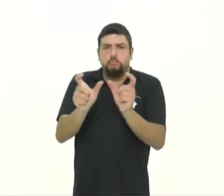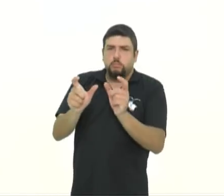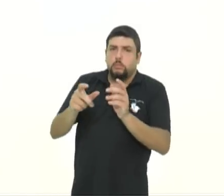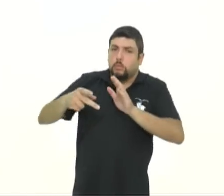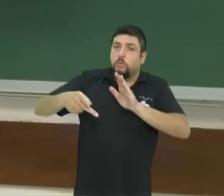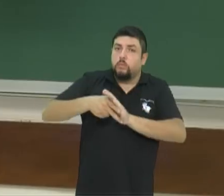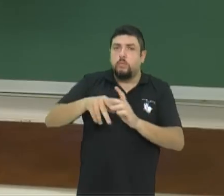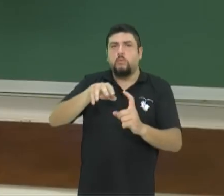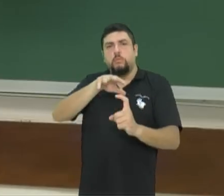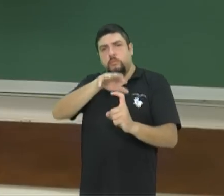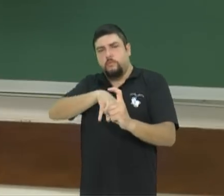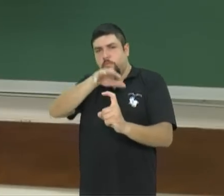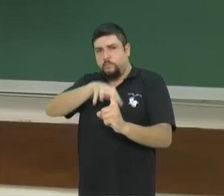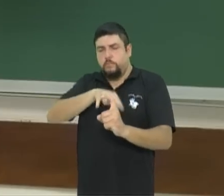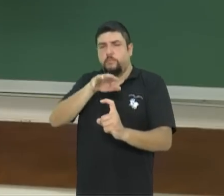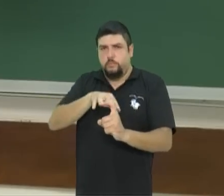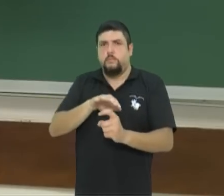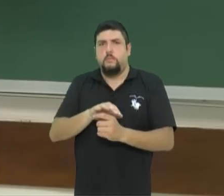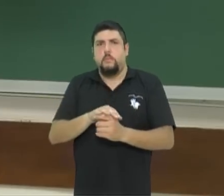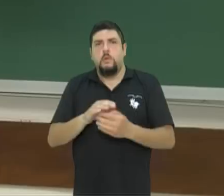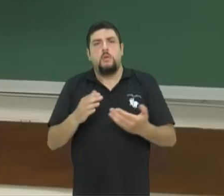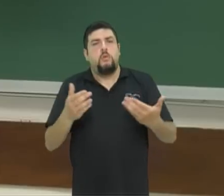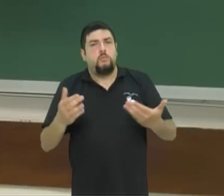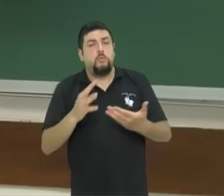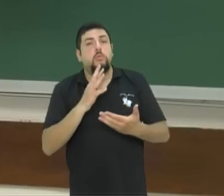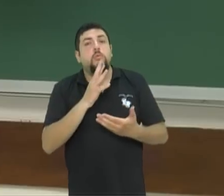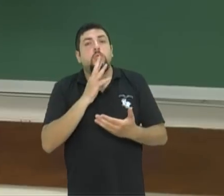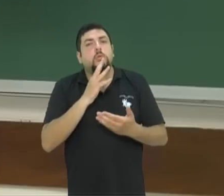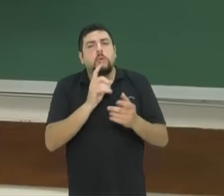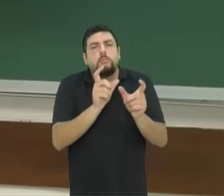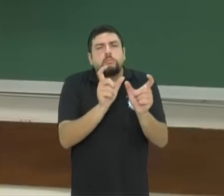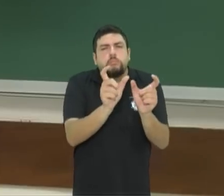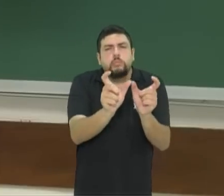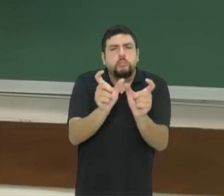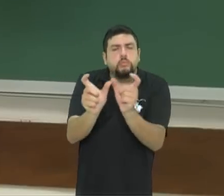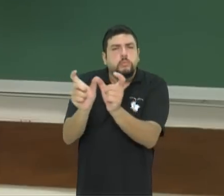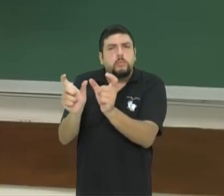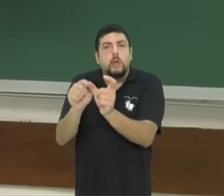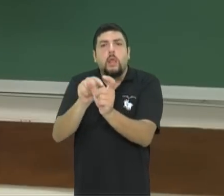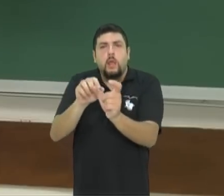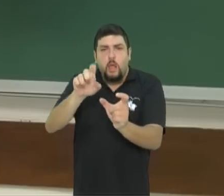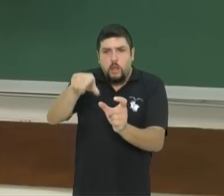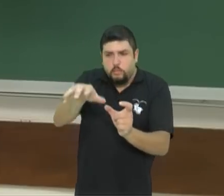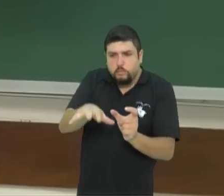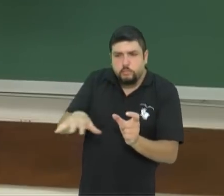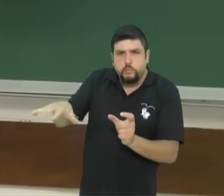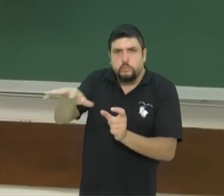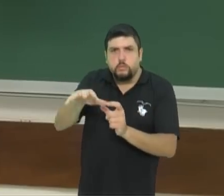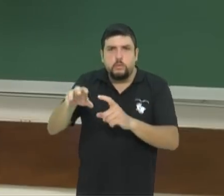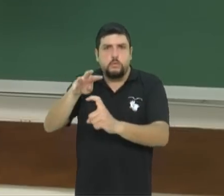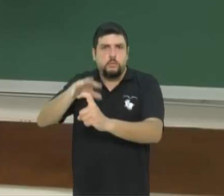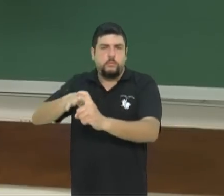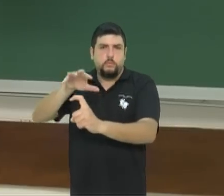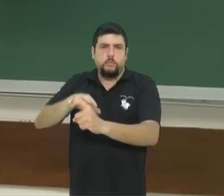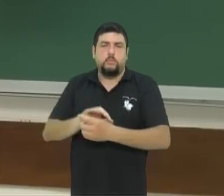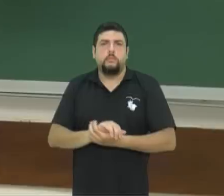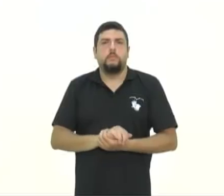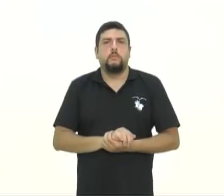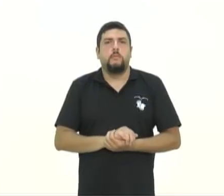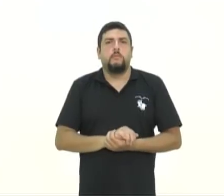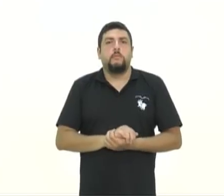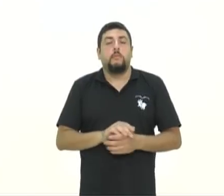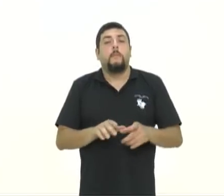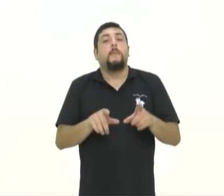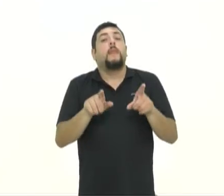Vamos conhecer um pouquinho ali das palavras que são específicas do campo da mitologia, certo? Vamos